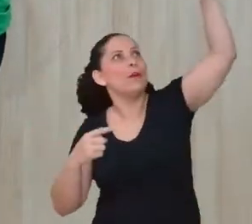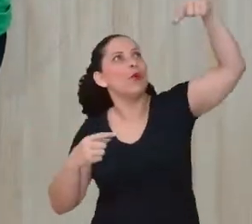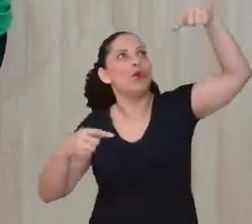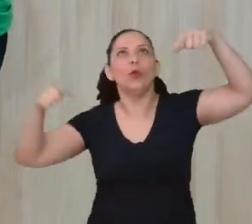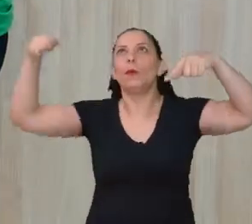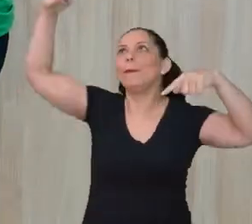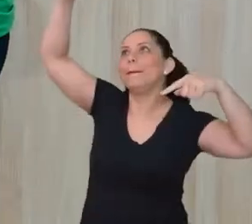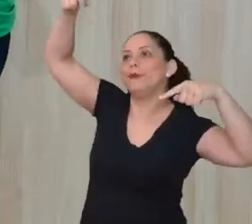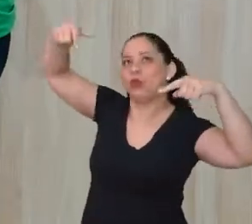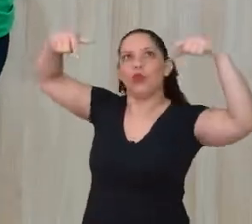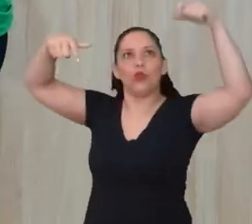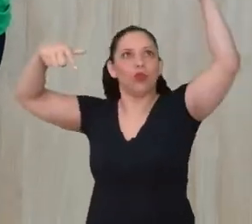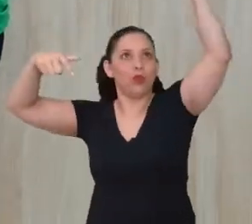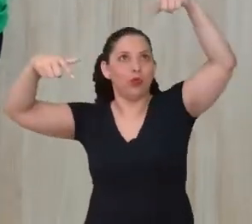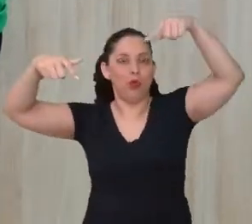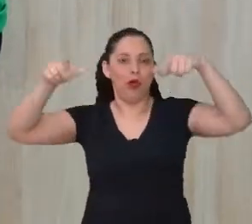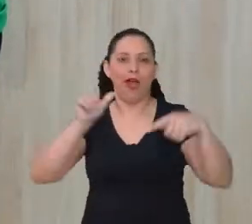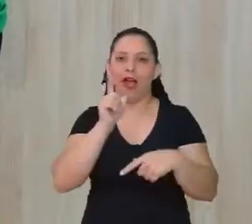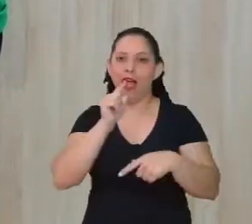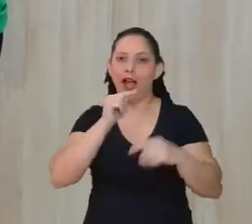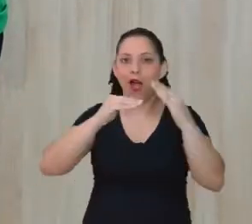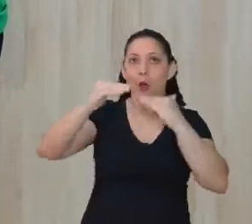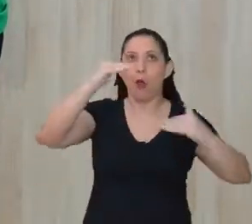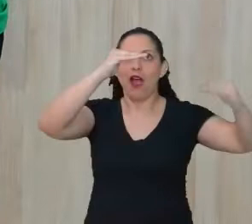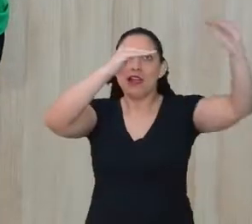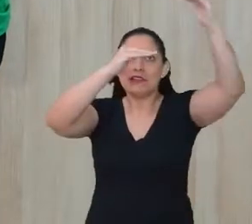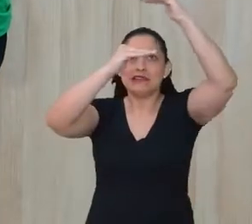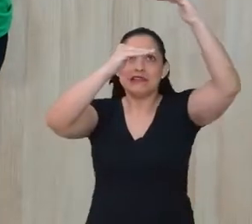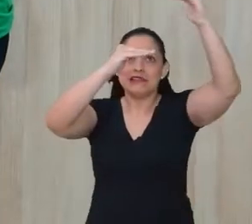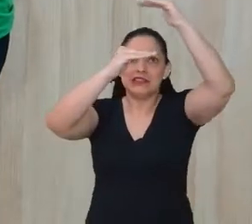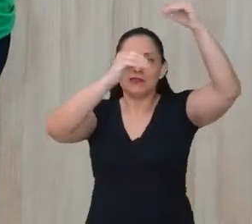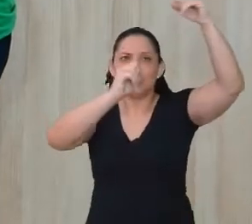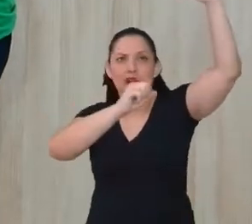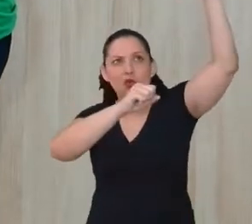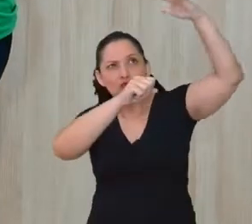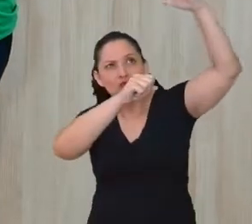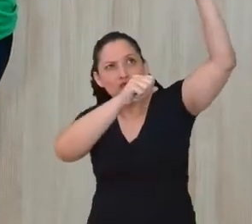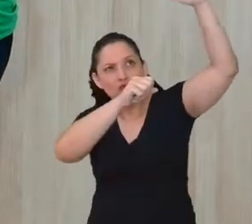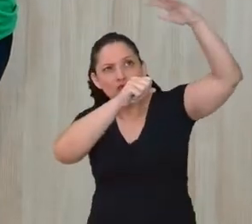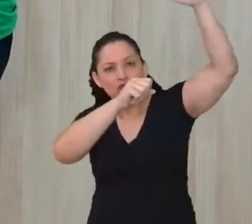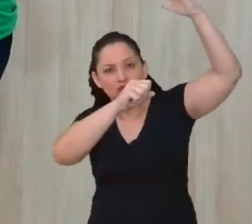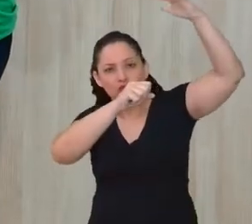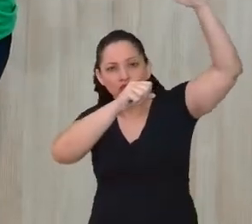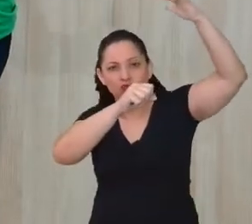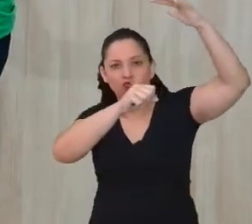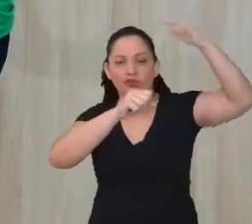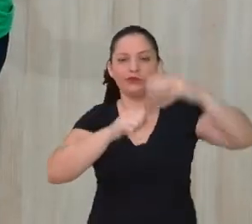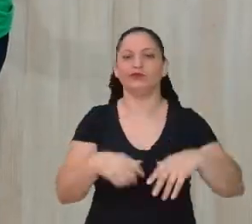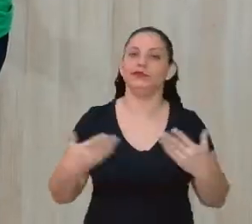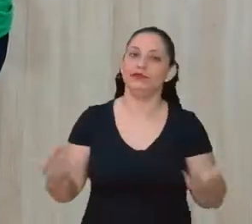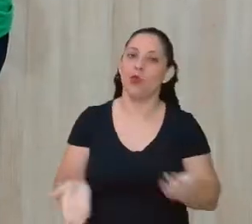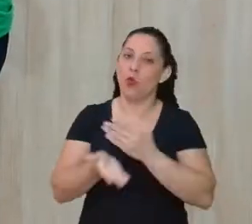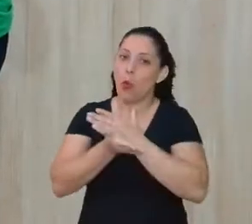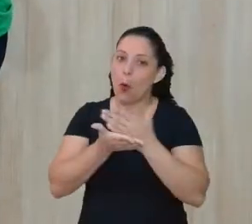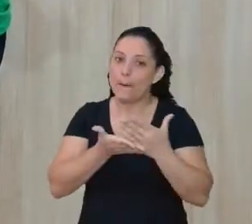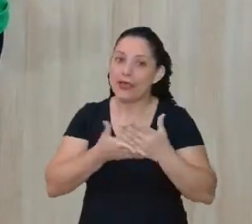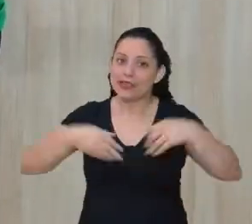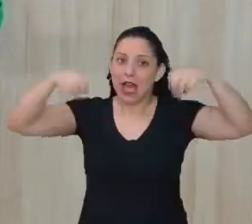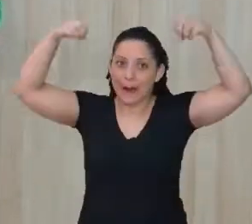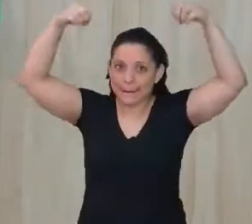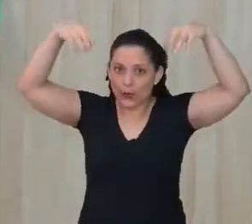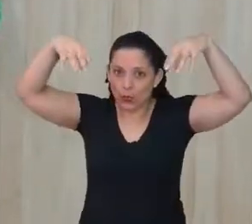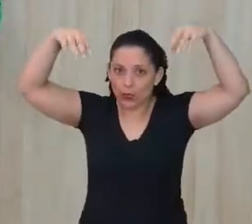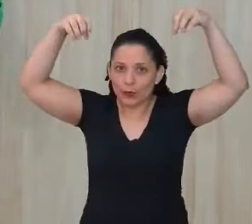Porque a água, ela tá ali, né? Exercendo uma ação sobre aquele material. Então, começa a destruir